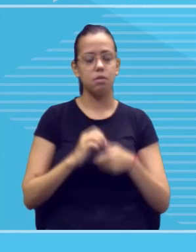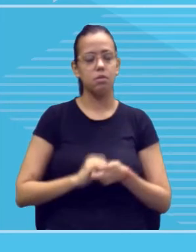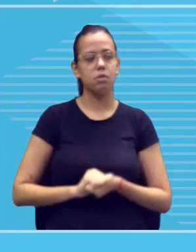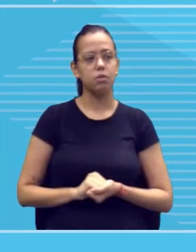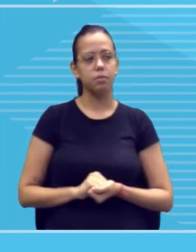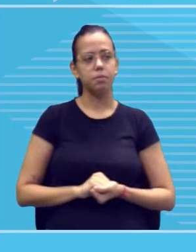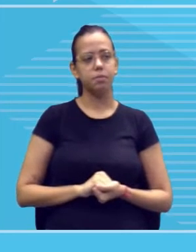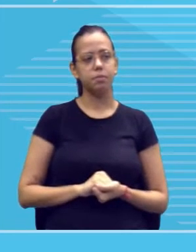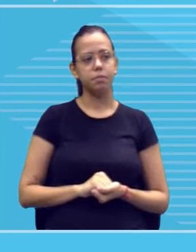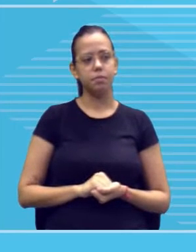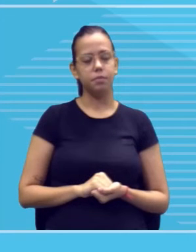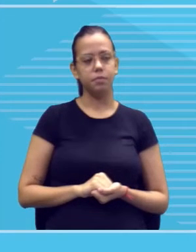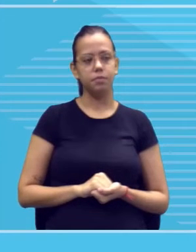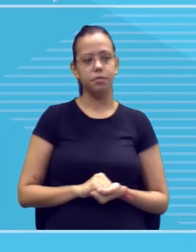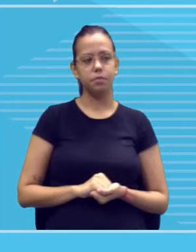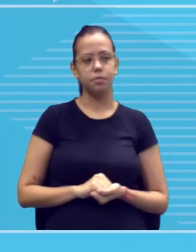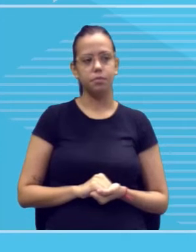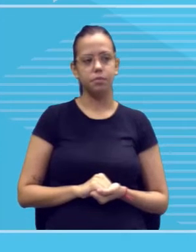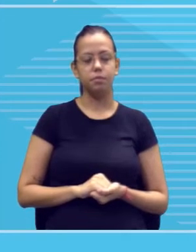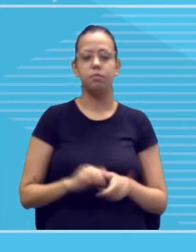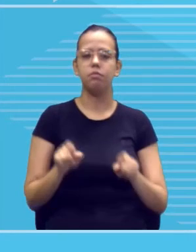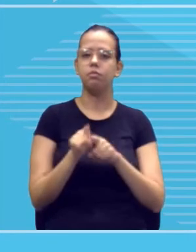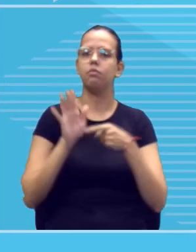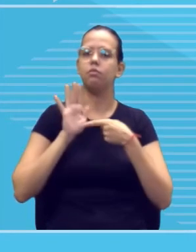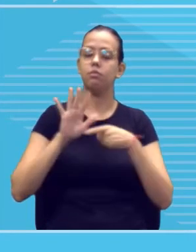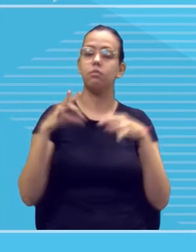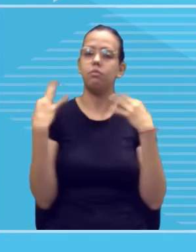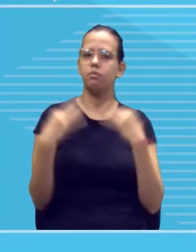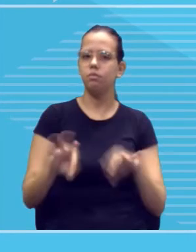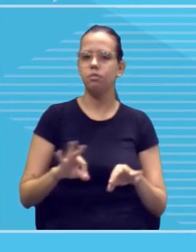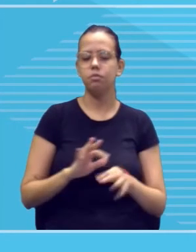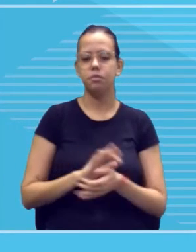aponta uma certeza